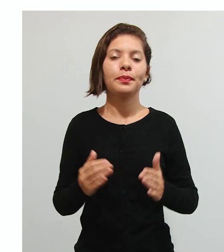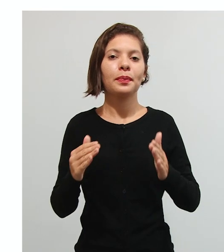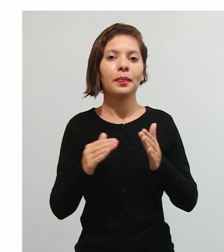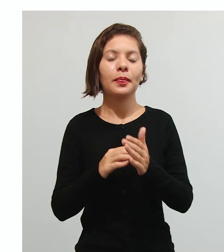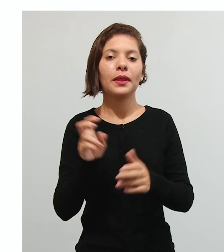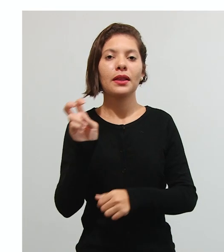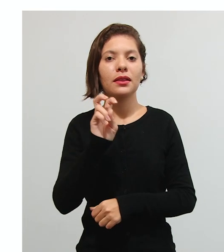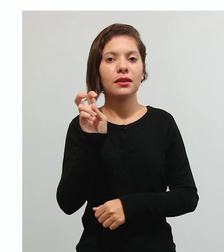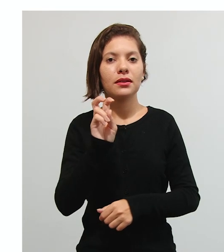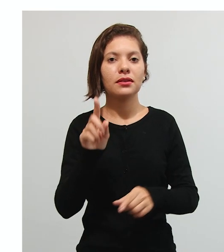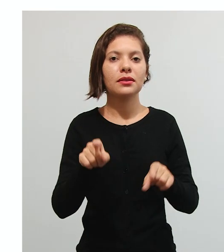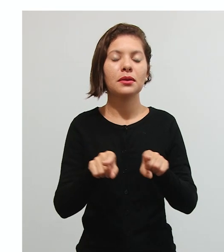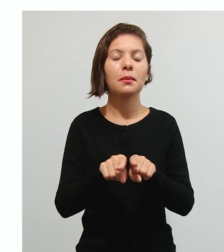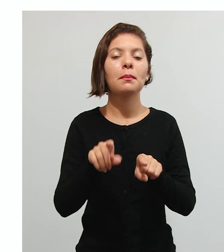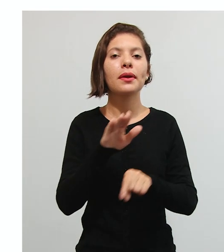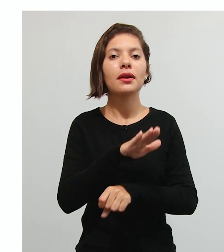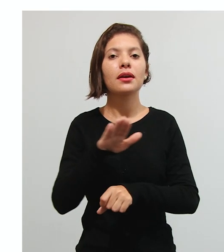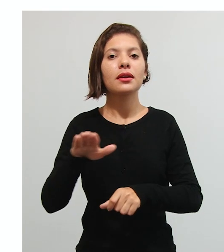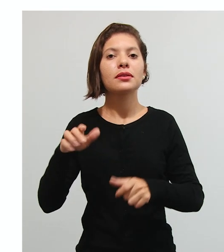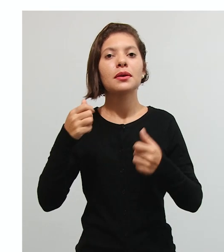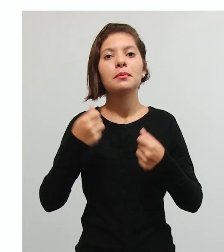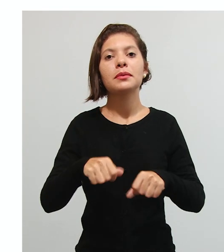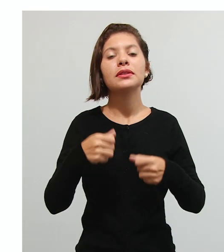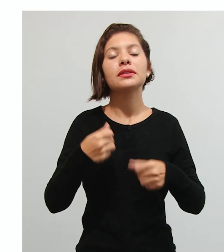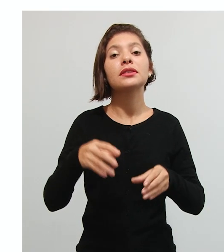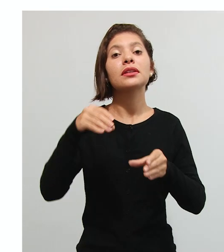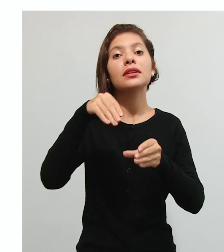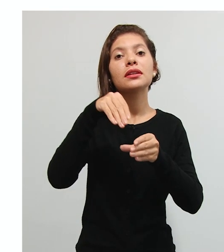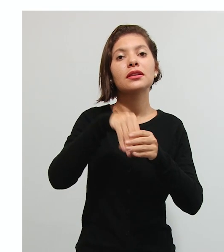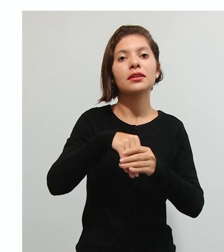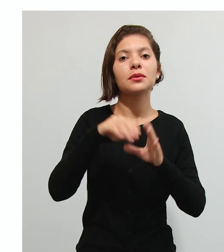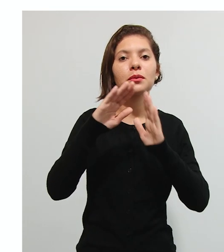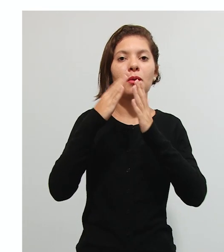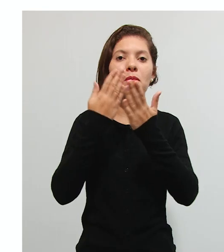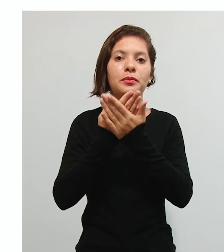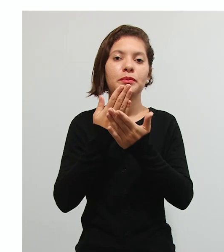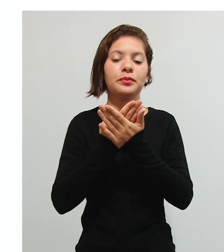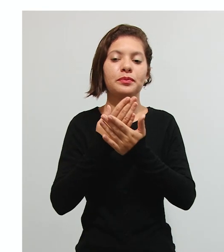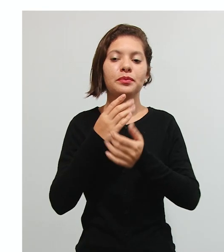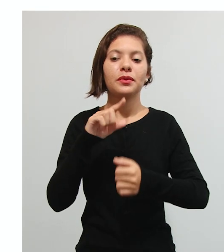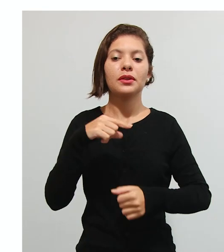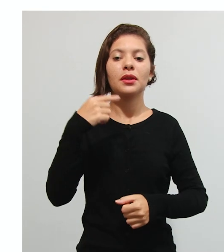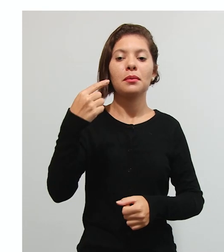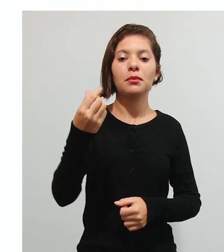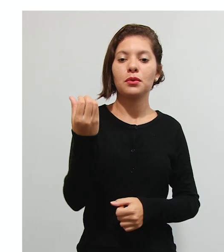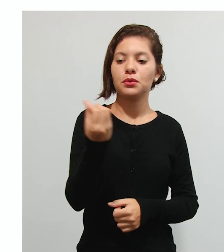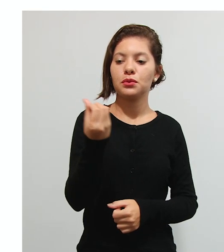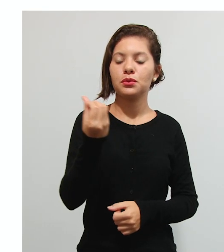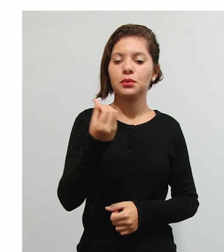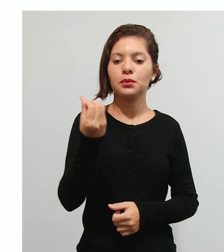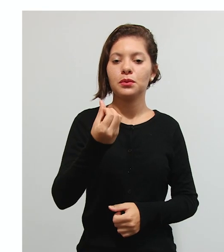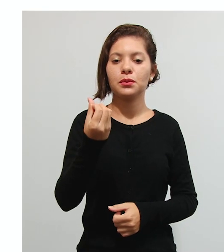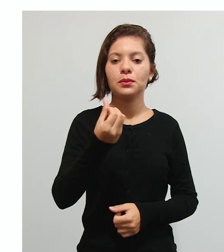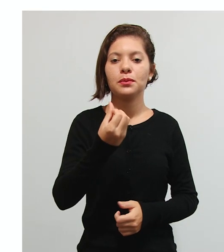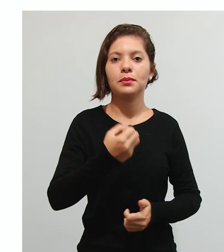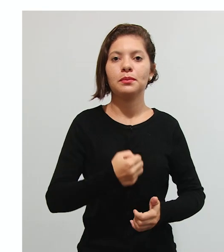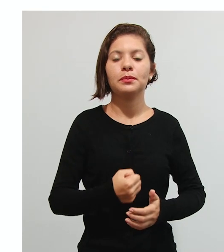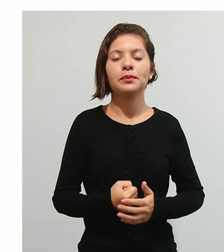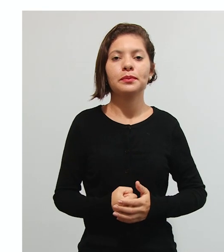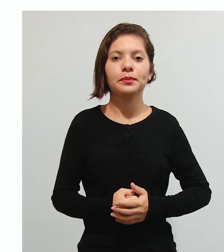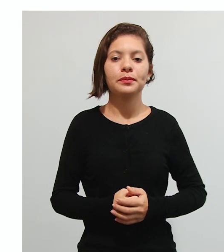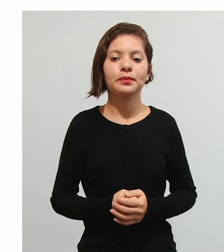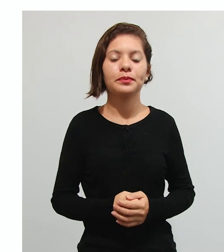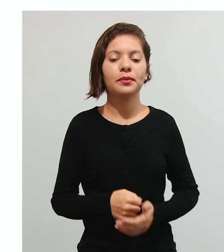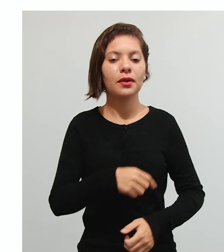dos 4 aos 5 anos, essa criança tem que estar na escola. A partir dos 6 anos, ela sai do